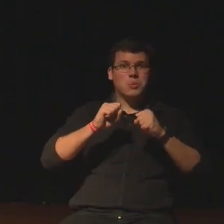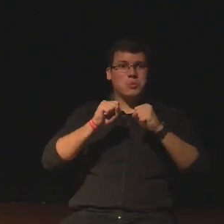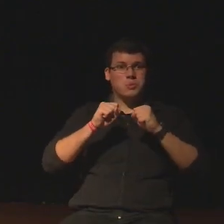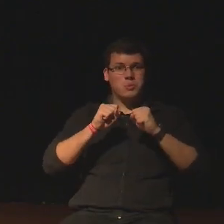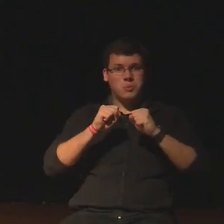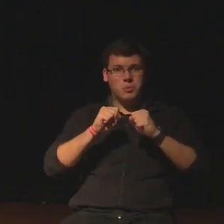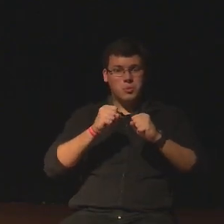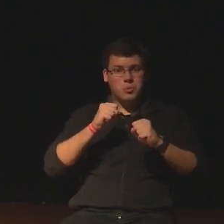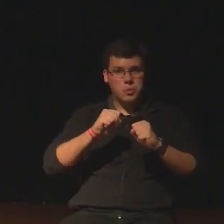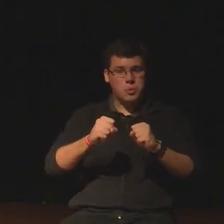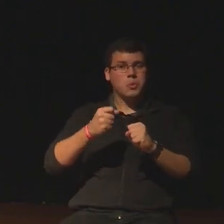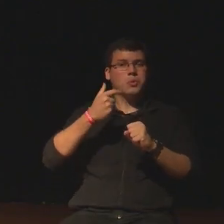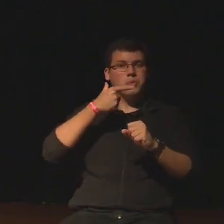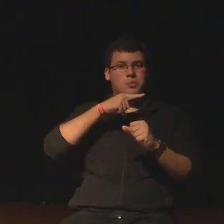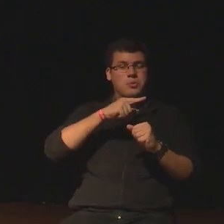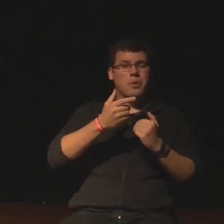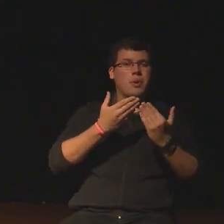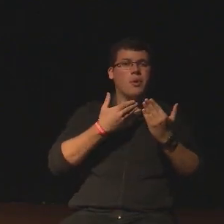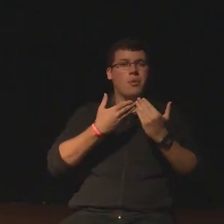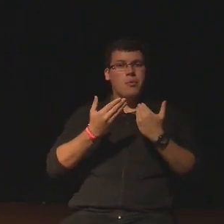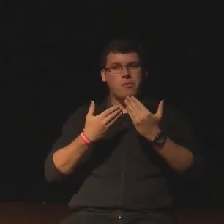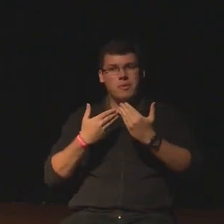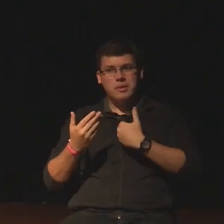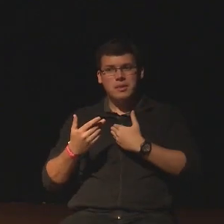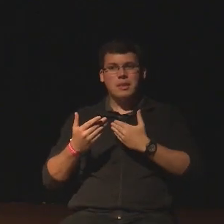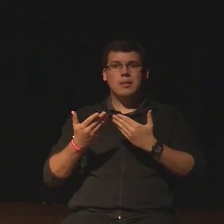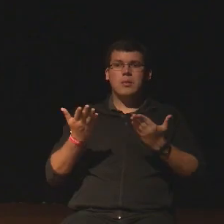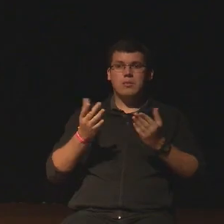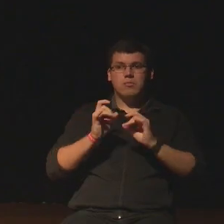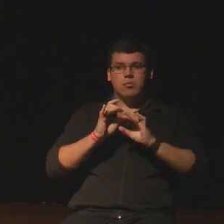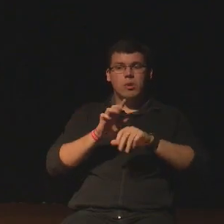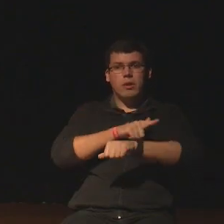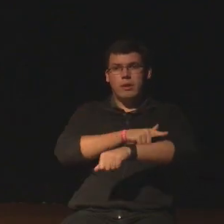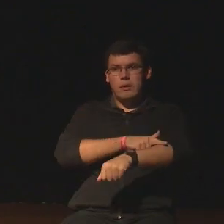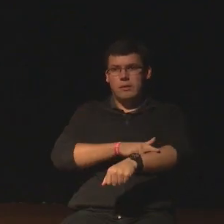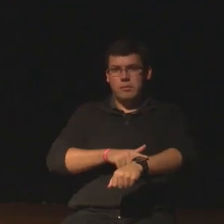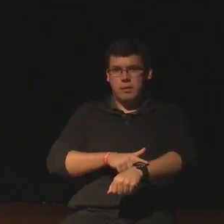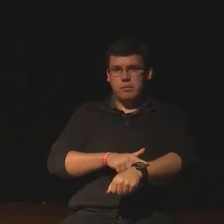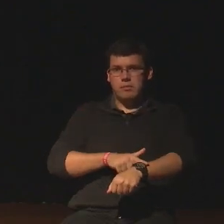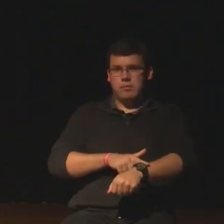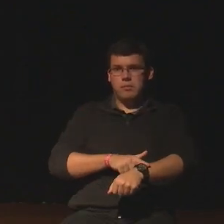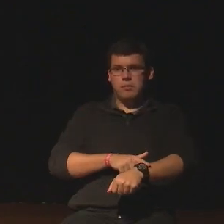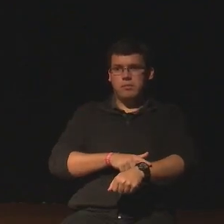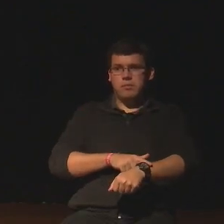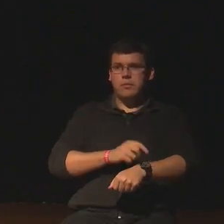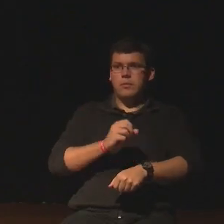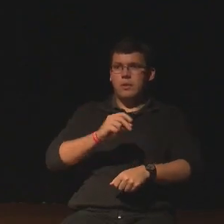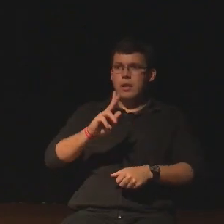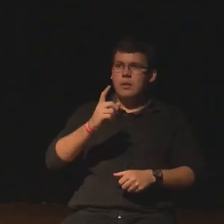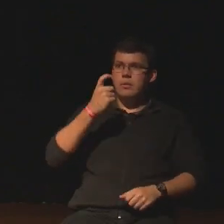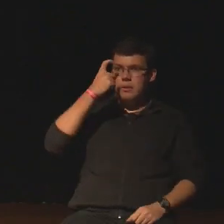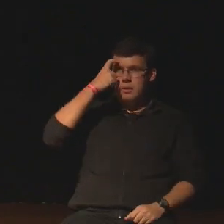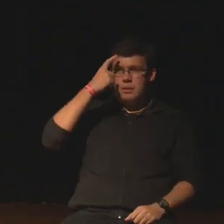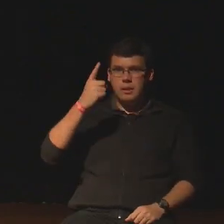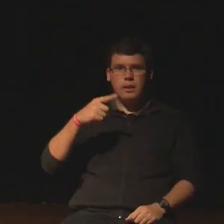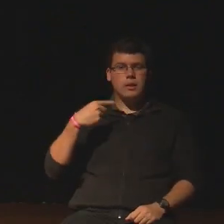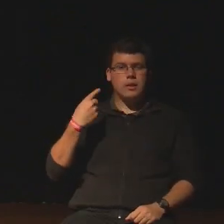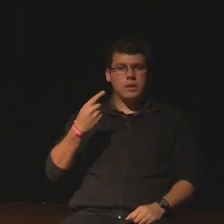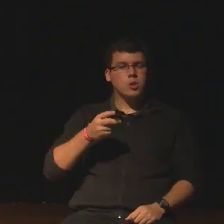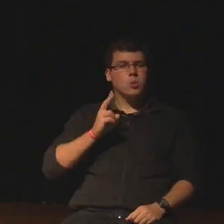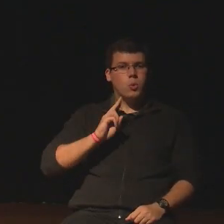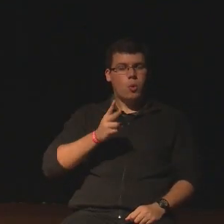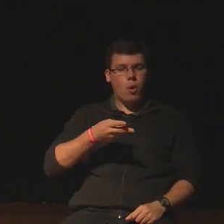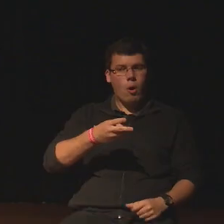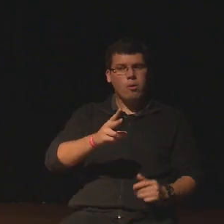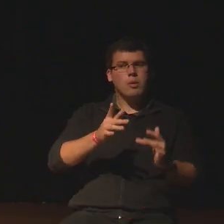se manifestar, então a gente só manter um pouco de ordem. A ideia é a gente manter esse contato para conseguir resolver